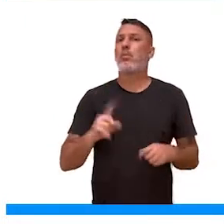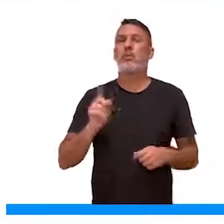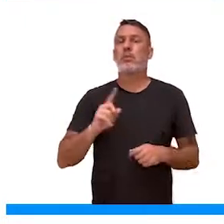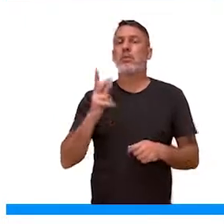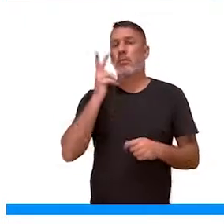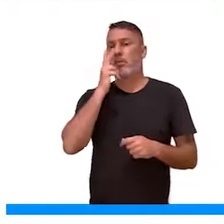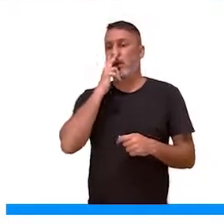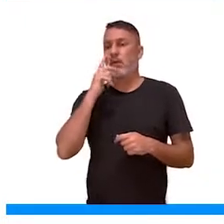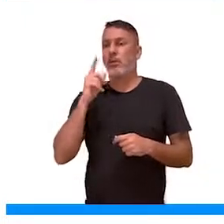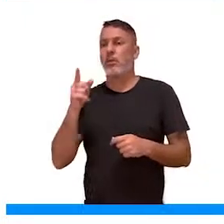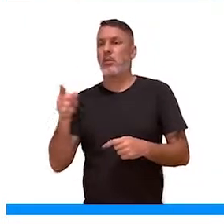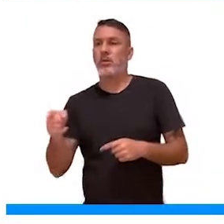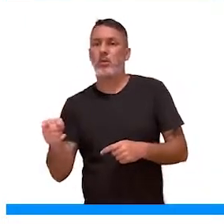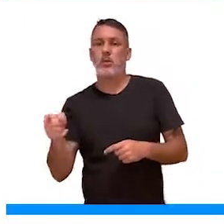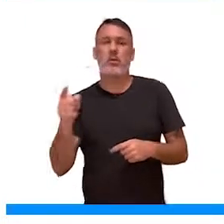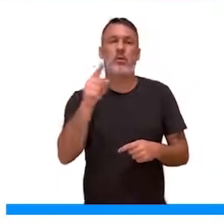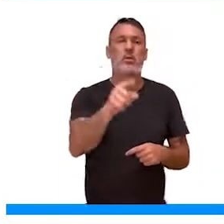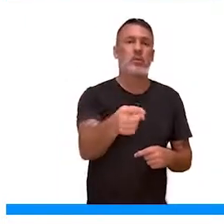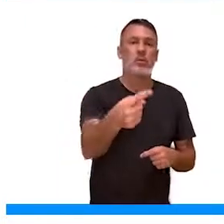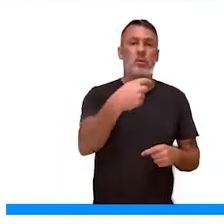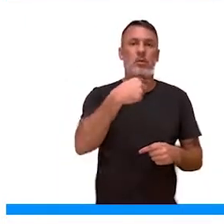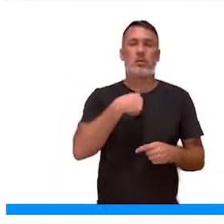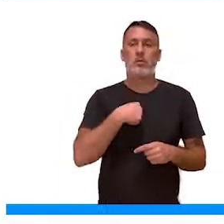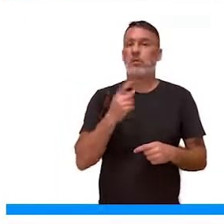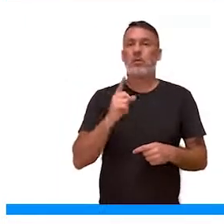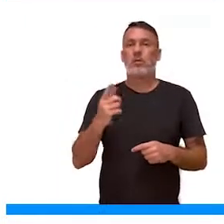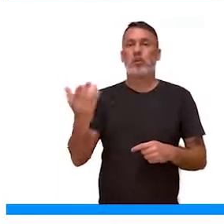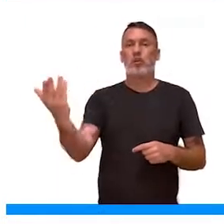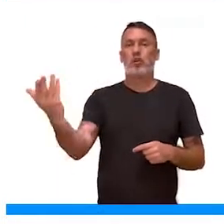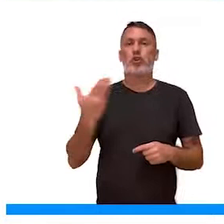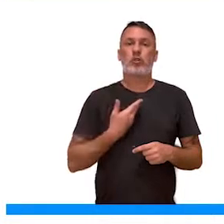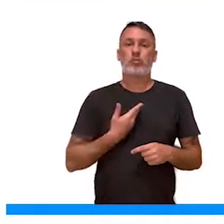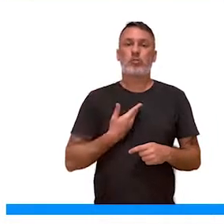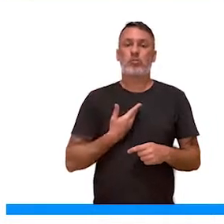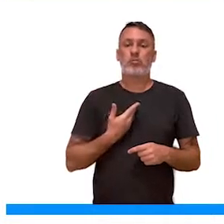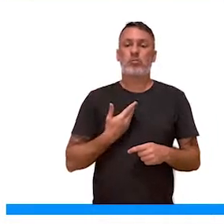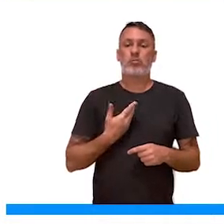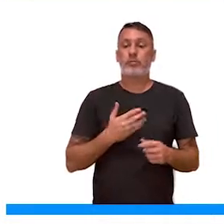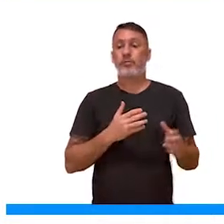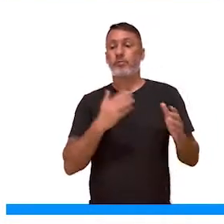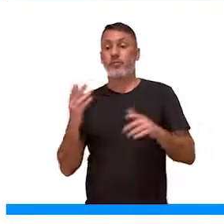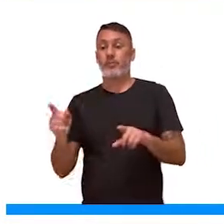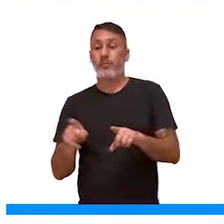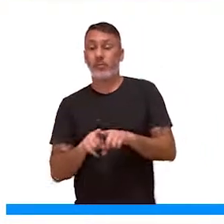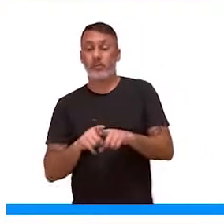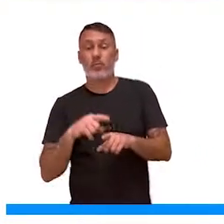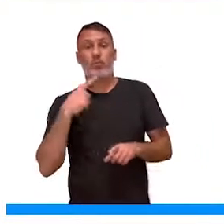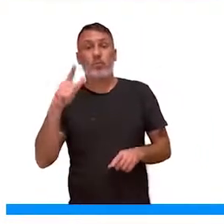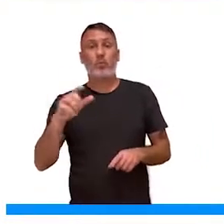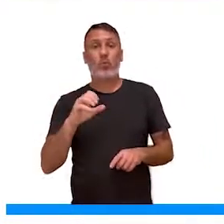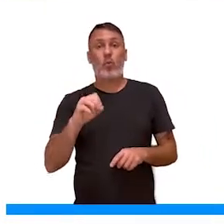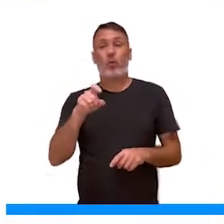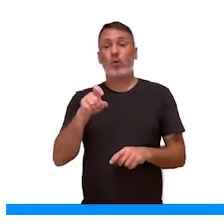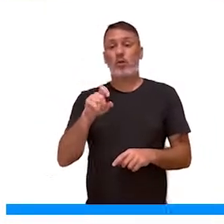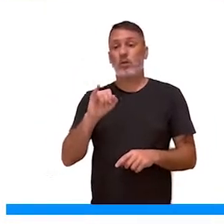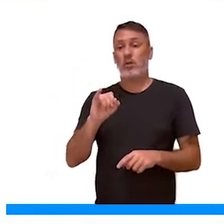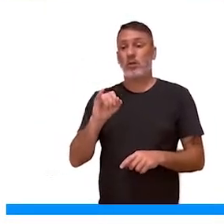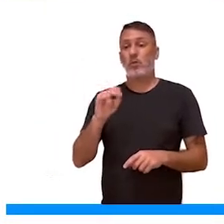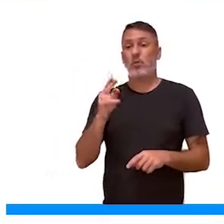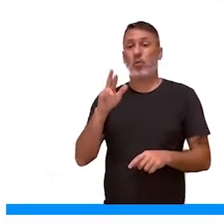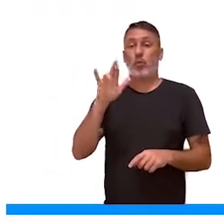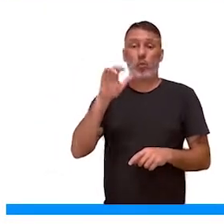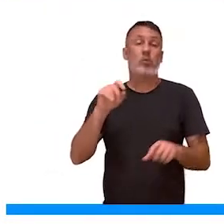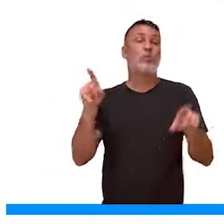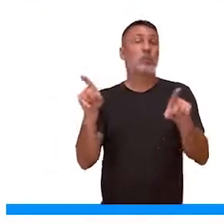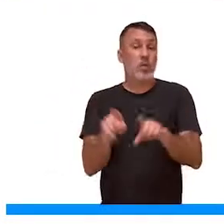precisa de um hospedeiro para levar esse verme até o ser humano. O Oxiurus também, que é o Enterobius